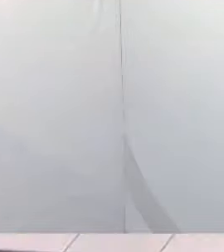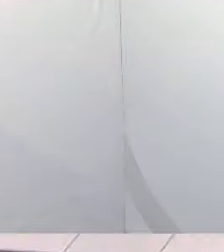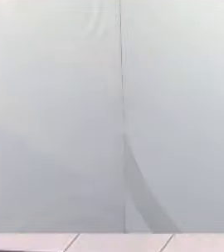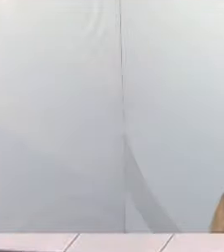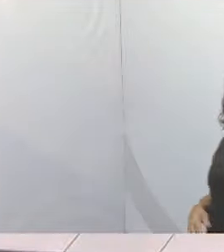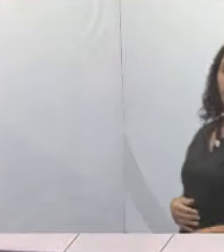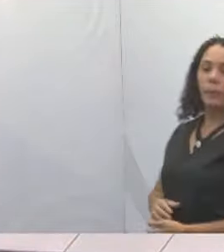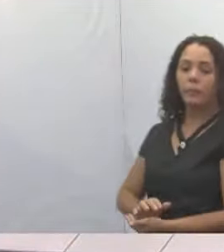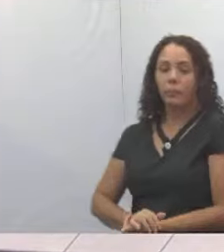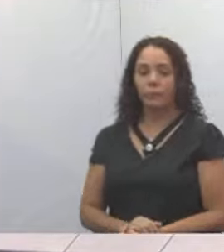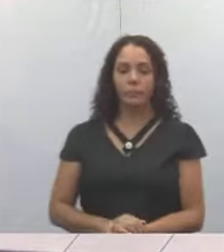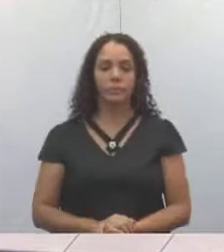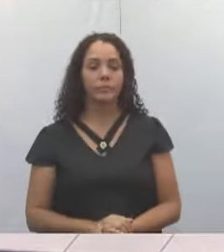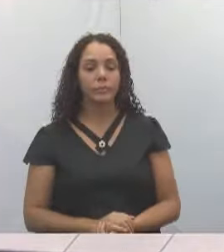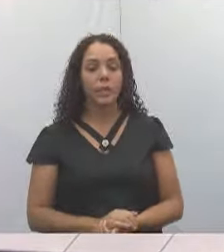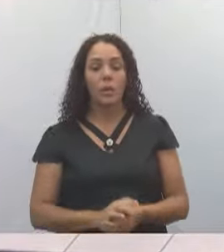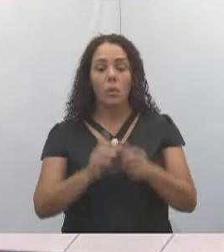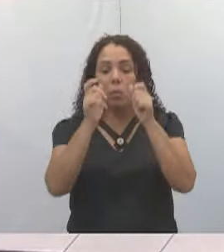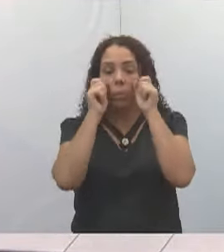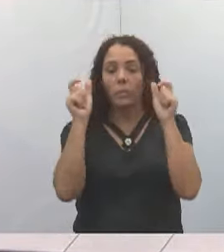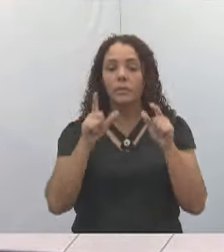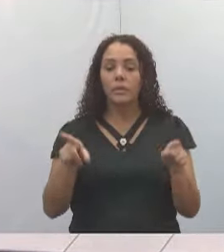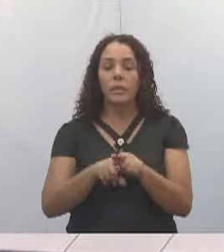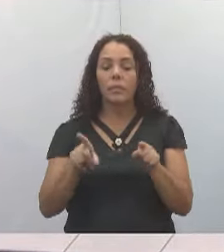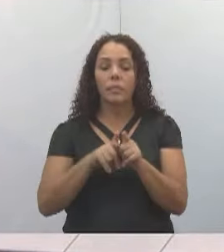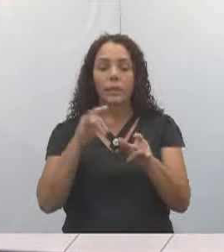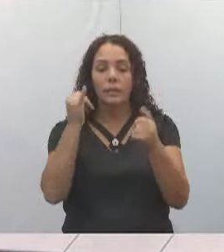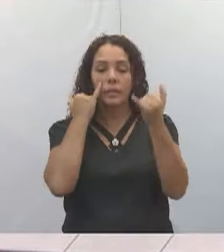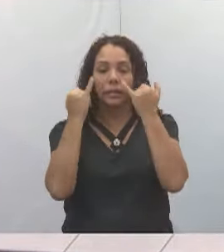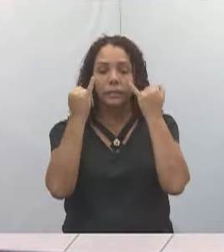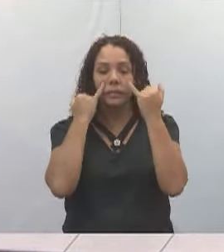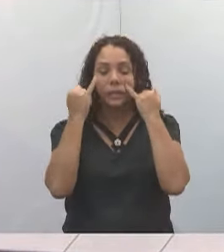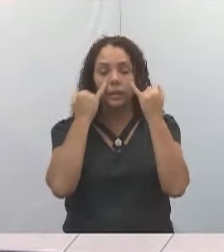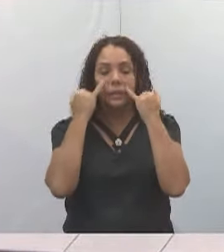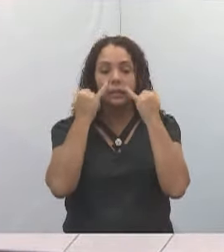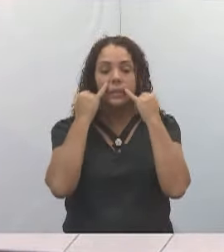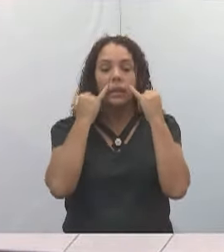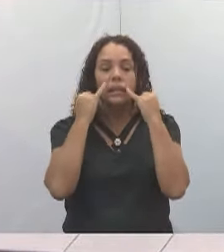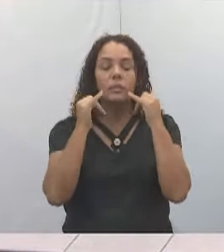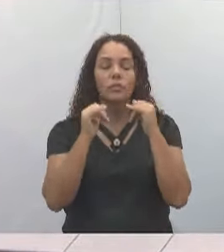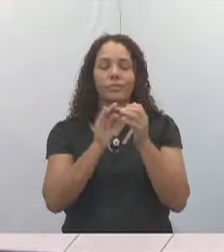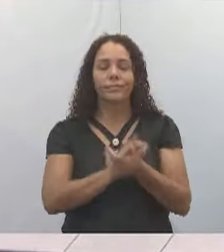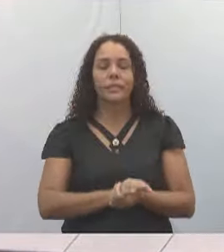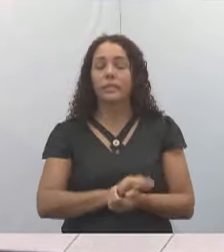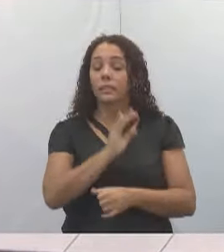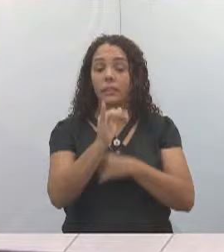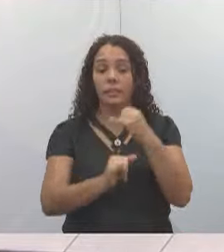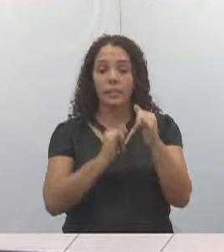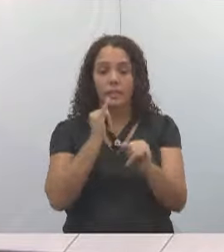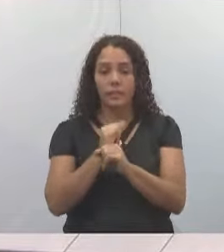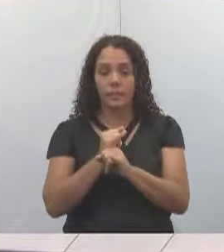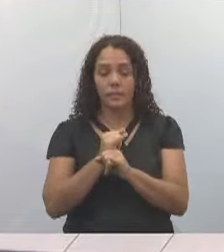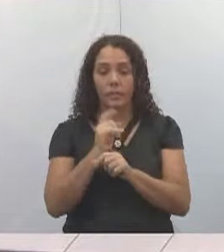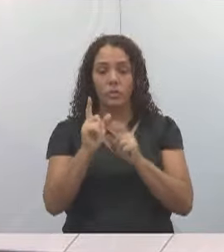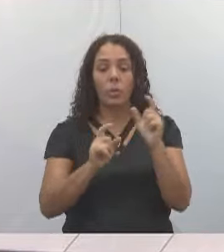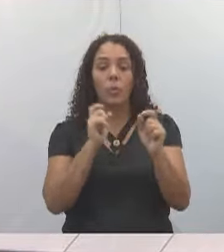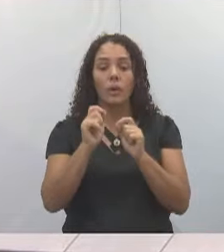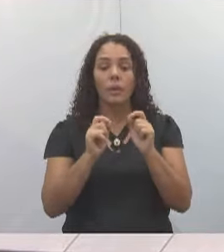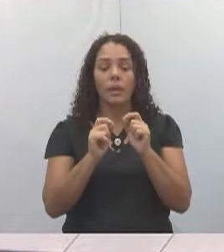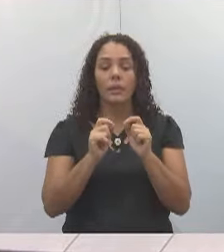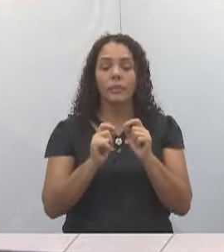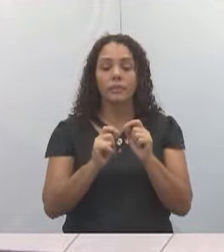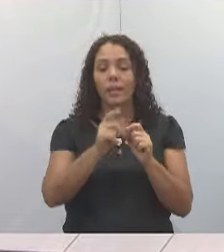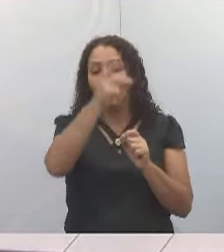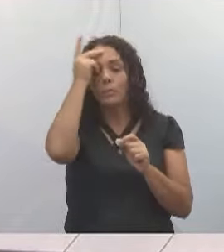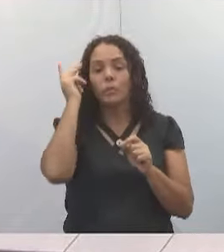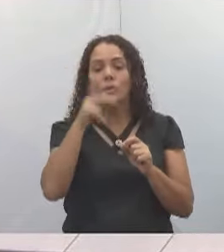É, também saiu na internet um jornal aí que colocou, né? E aí chega a gente lá falando assim... É, mas